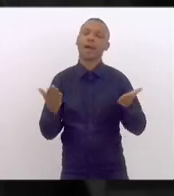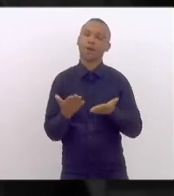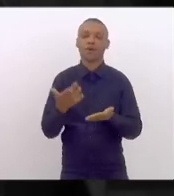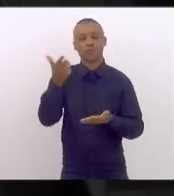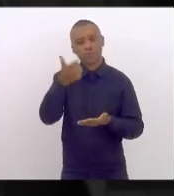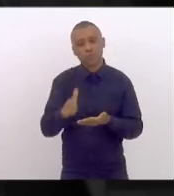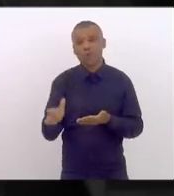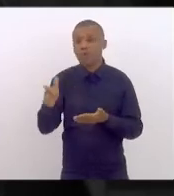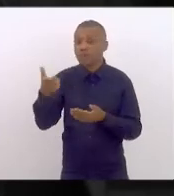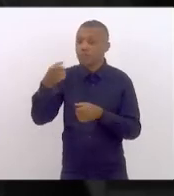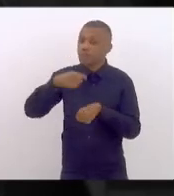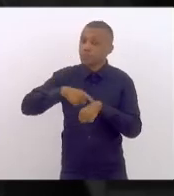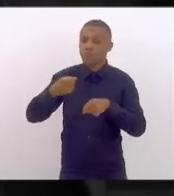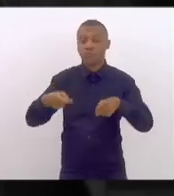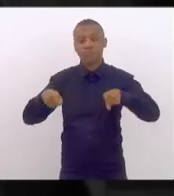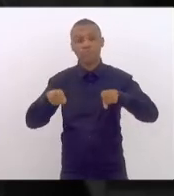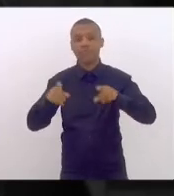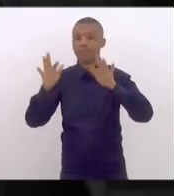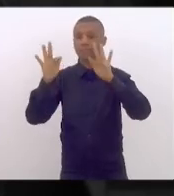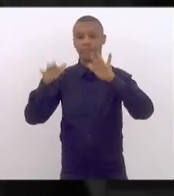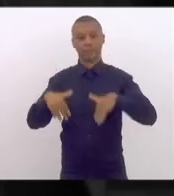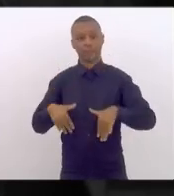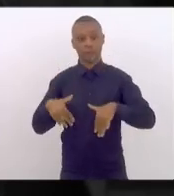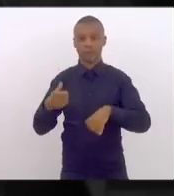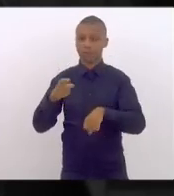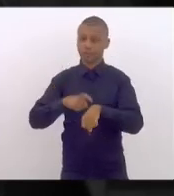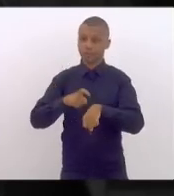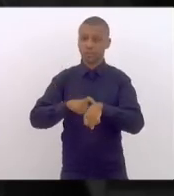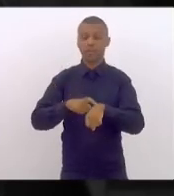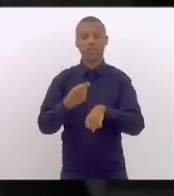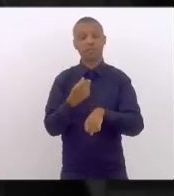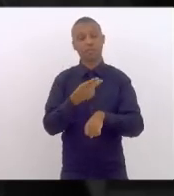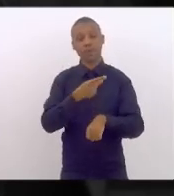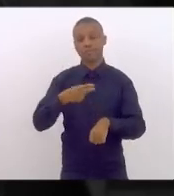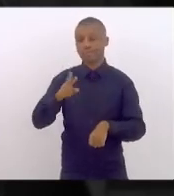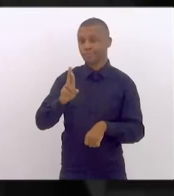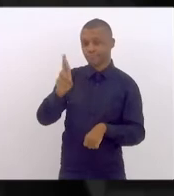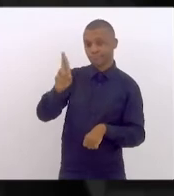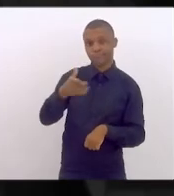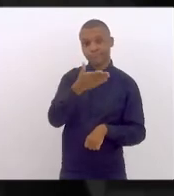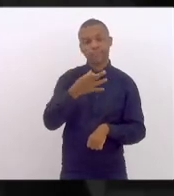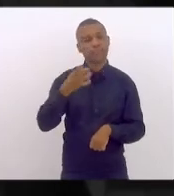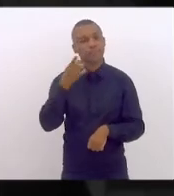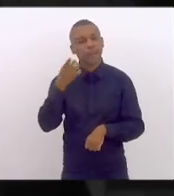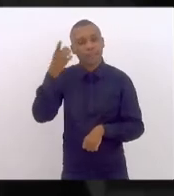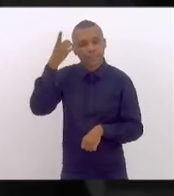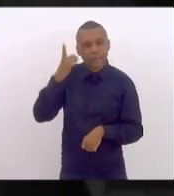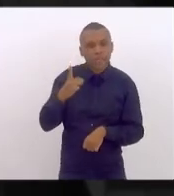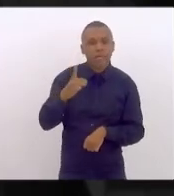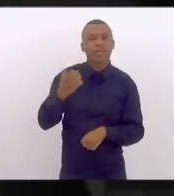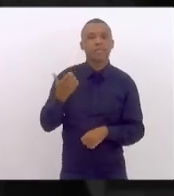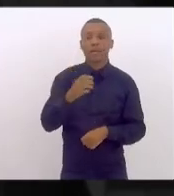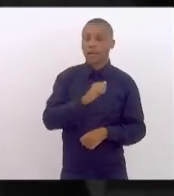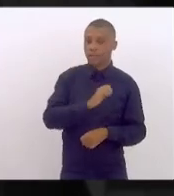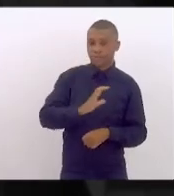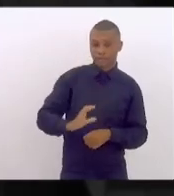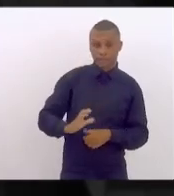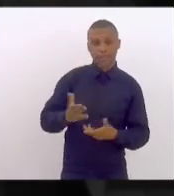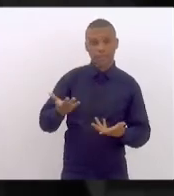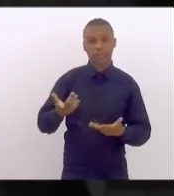no expediente final neste momento sobre a presidência de vossa excelência Deputado Dani Monteiro Deputado André Ceciliano